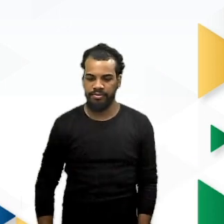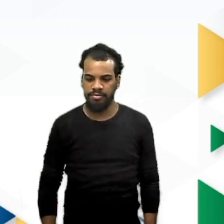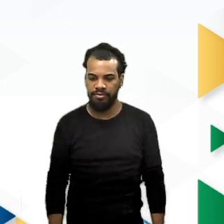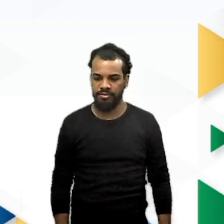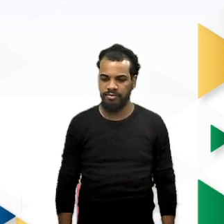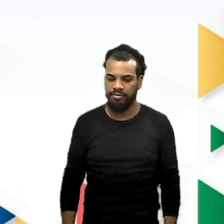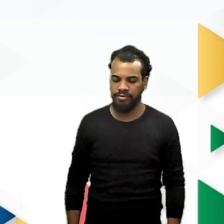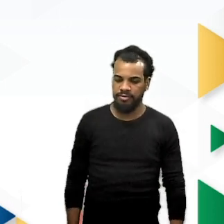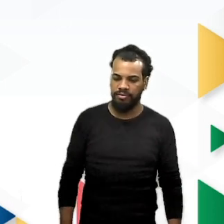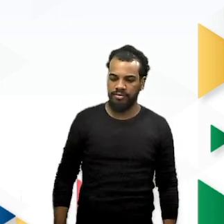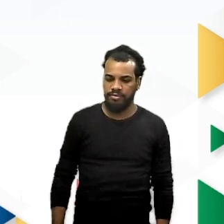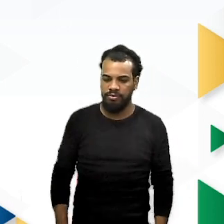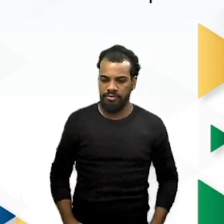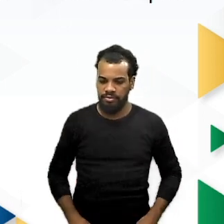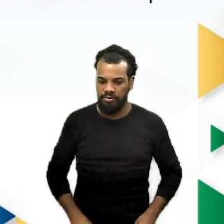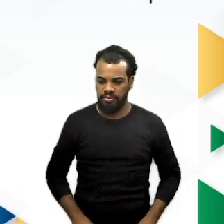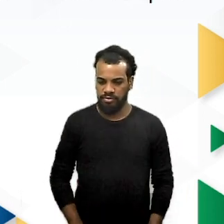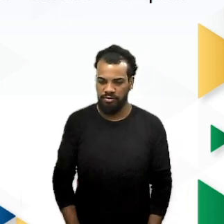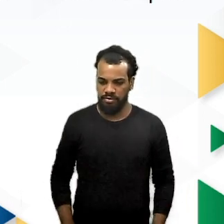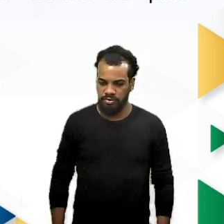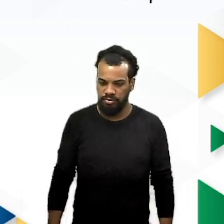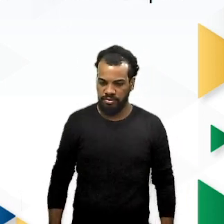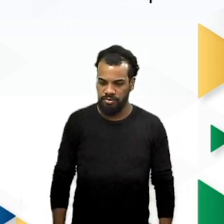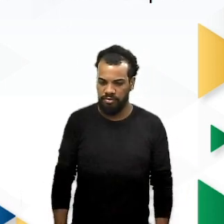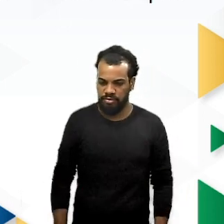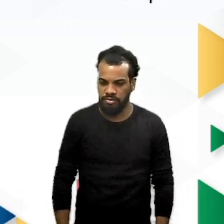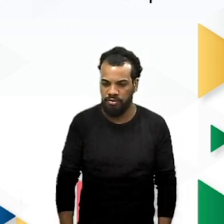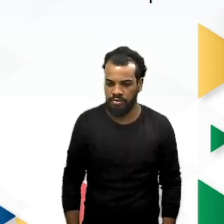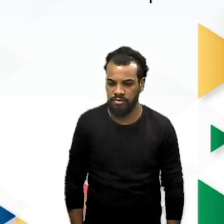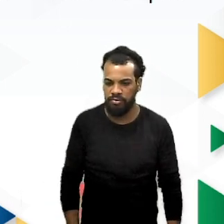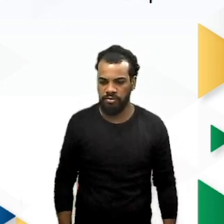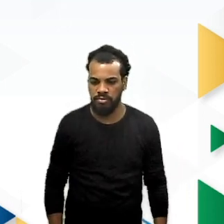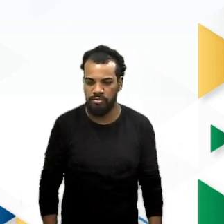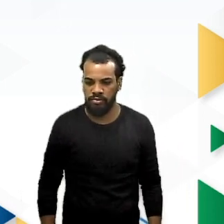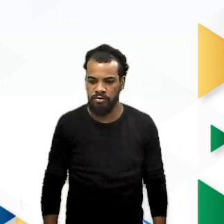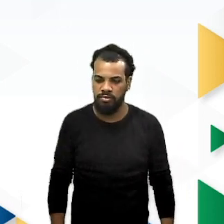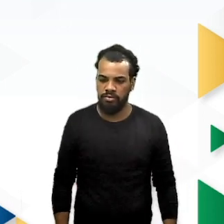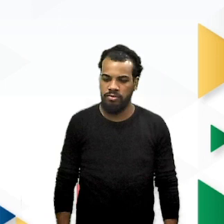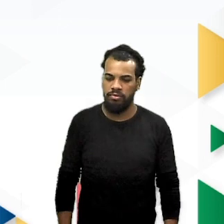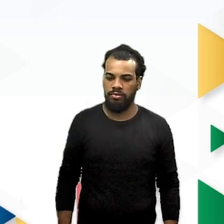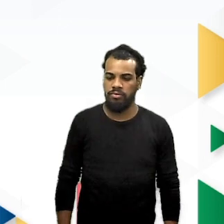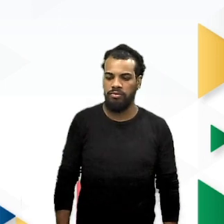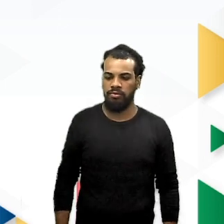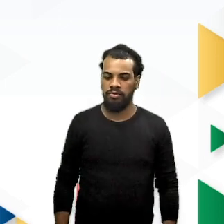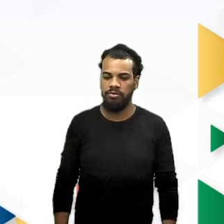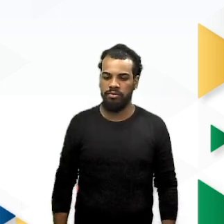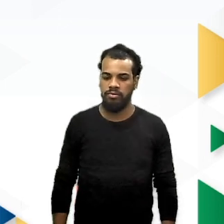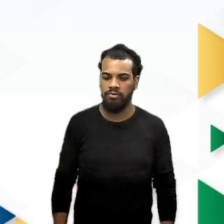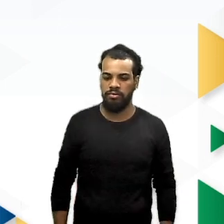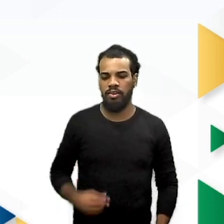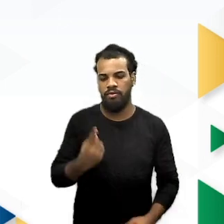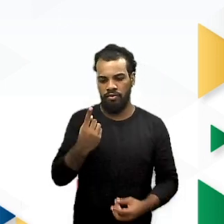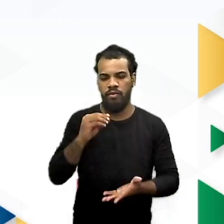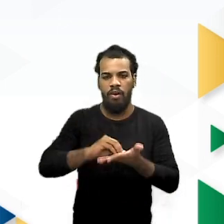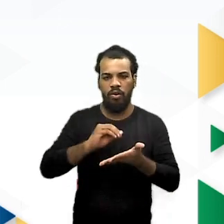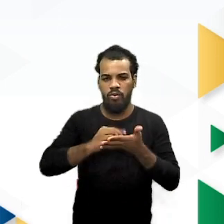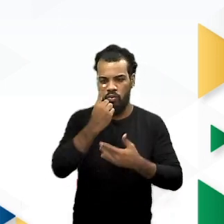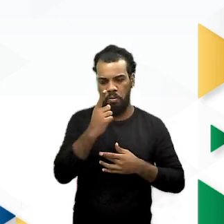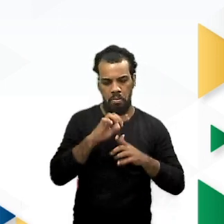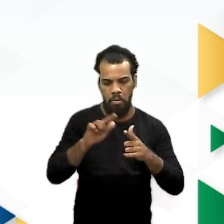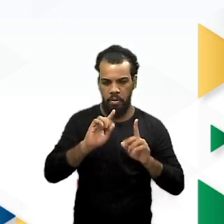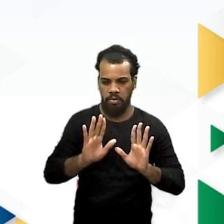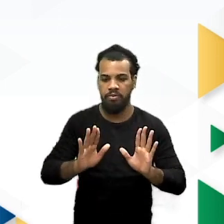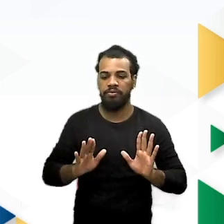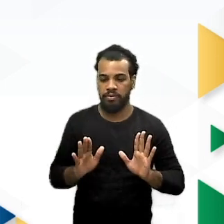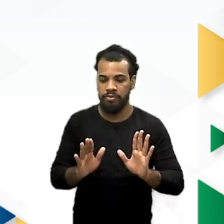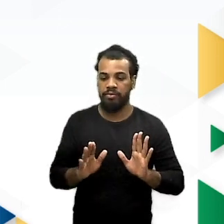ó, escreva os 5 primeiros termos da sequência, a gente já fez aí, né? A relação, ficou faltando a outra lá, mas não tem problema não. 2 minutinhos para